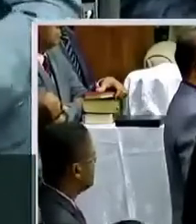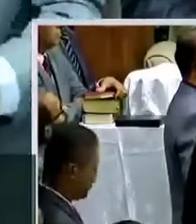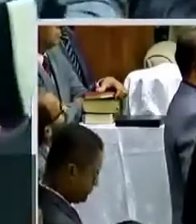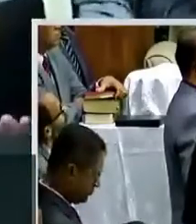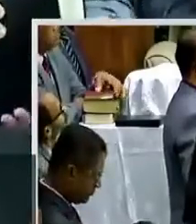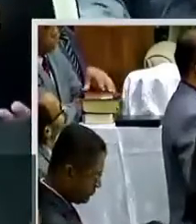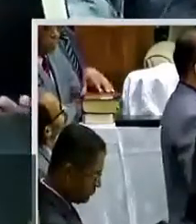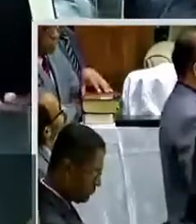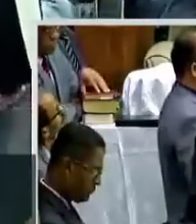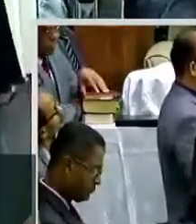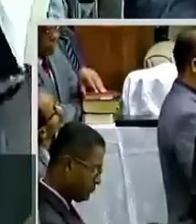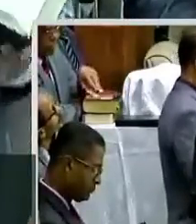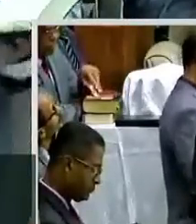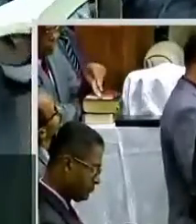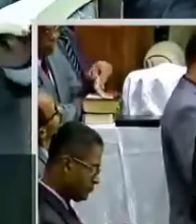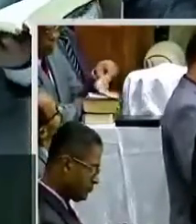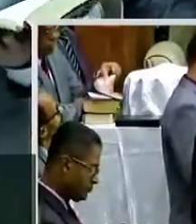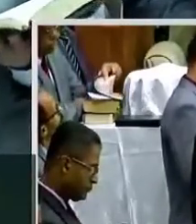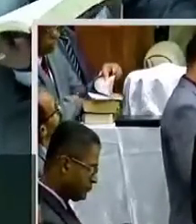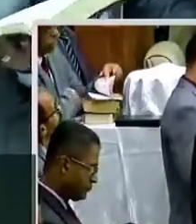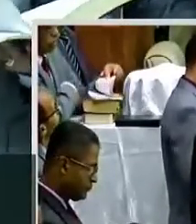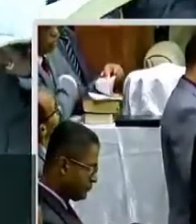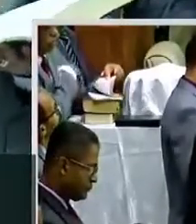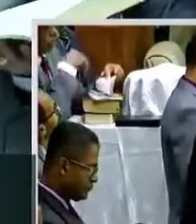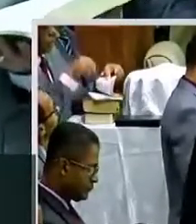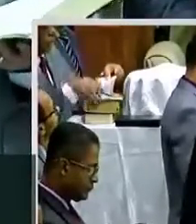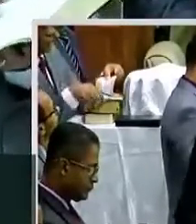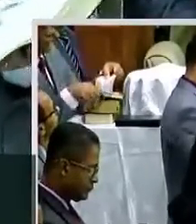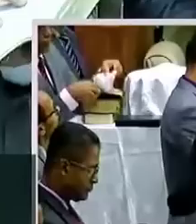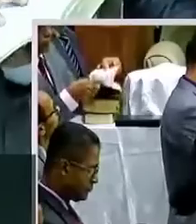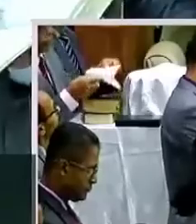Lucas capítulo 1.